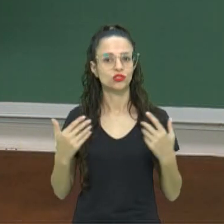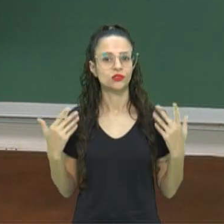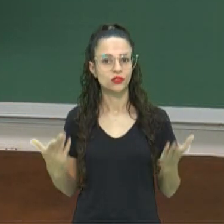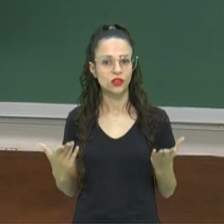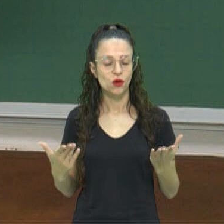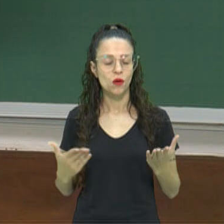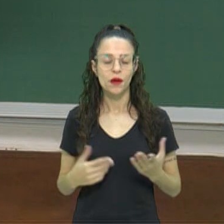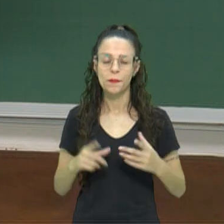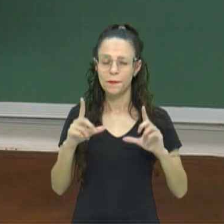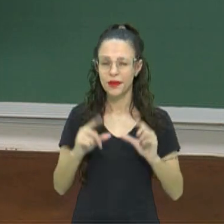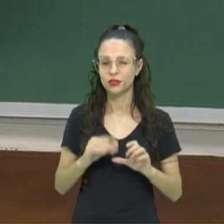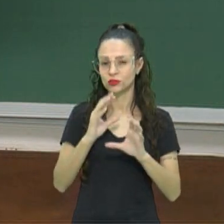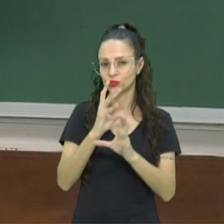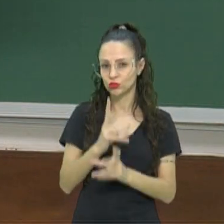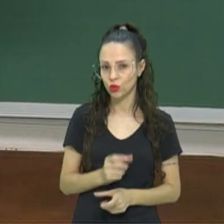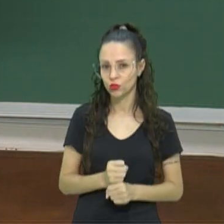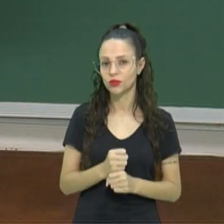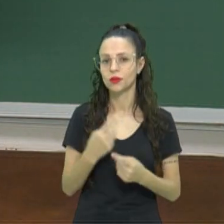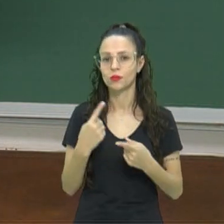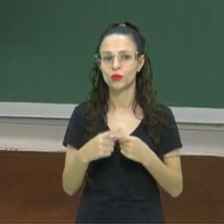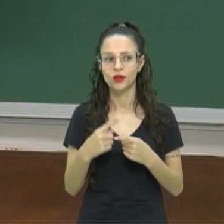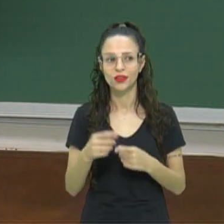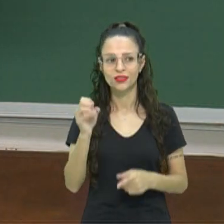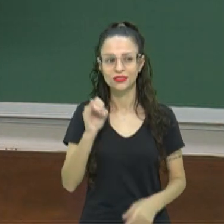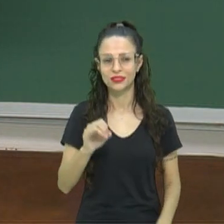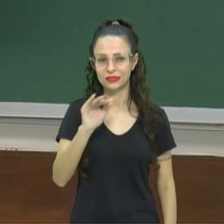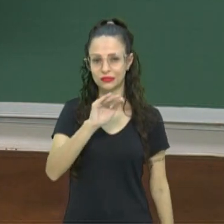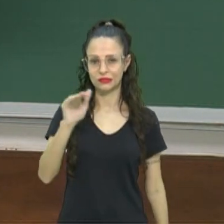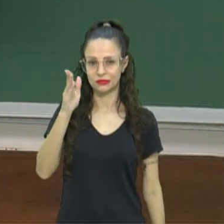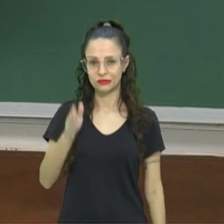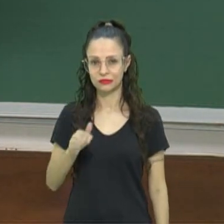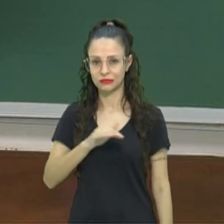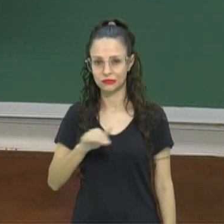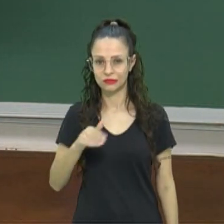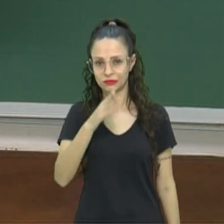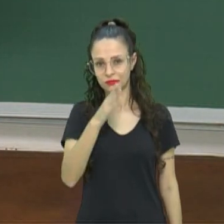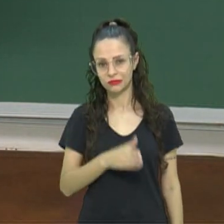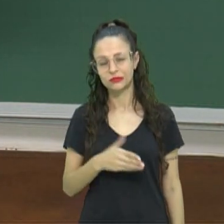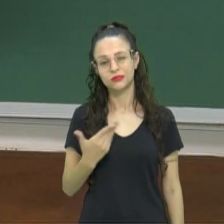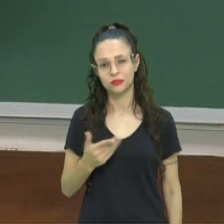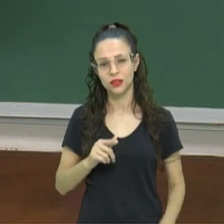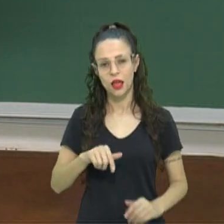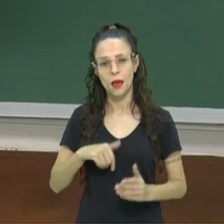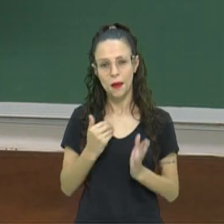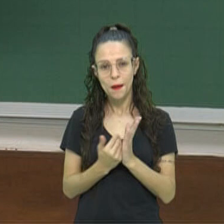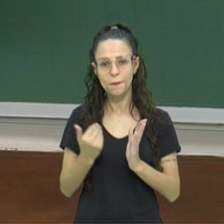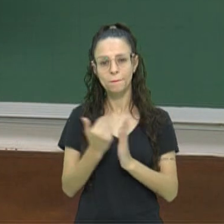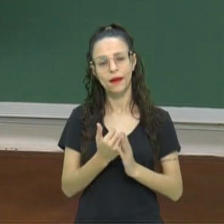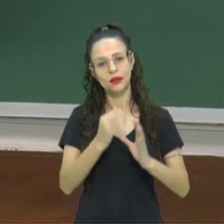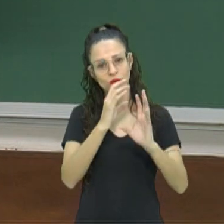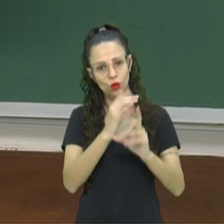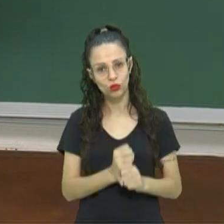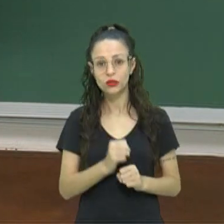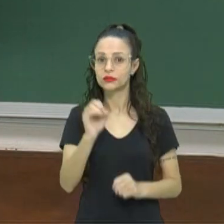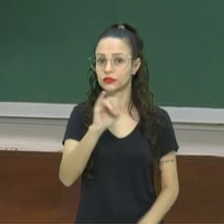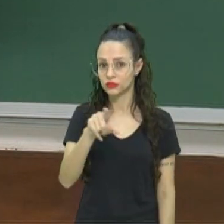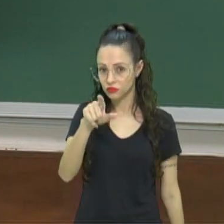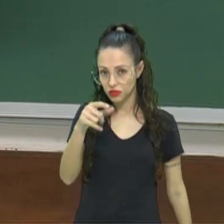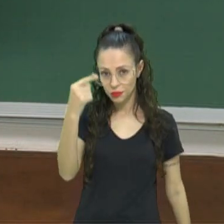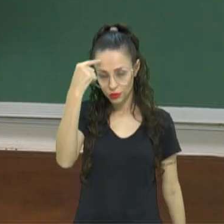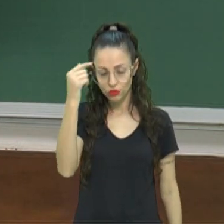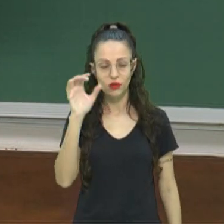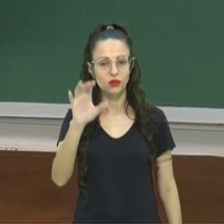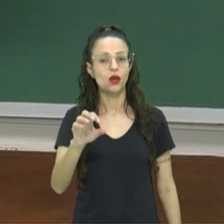dá um pouco menos de conta do que se você picar ela em 5 retângulos. Também dá. Se você pensou